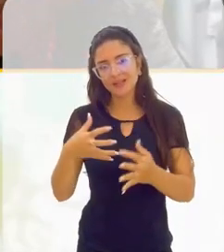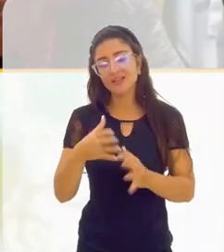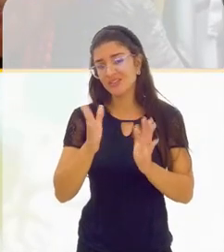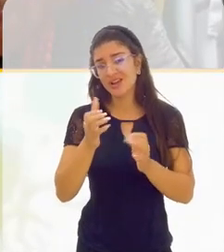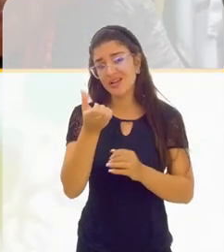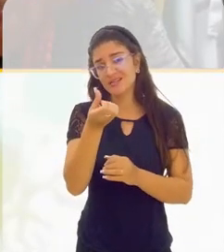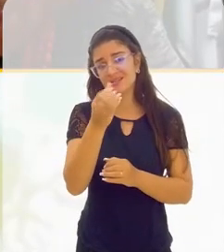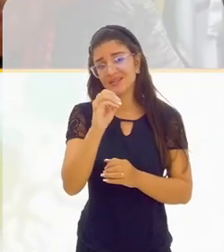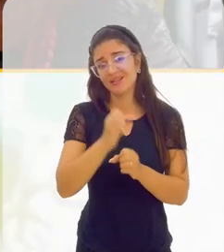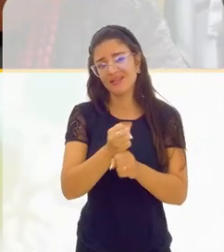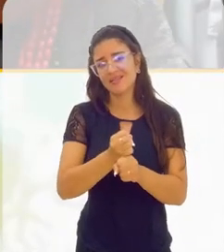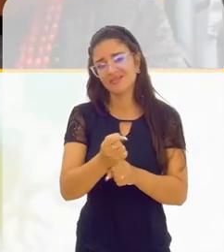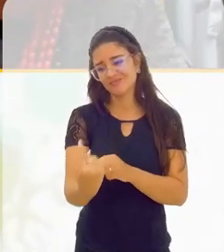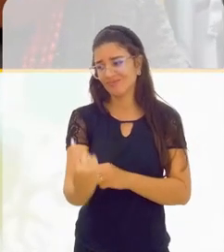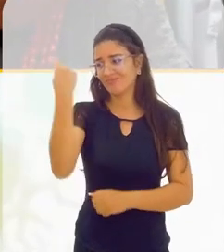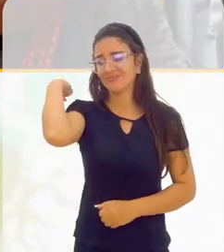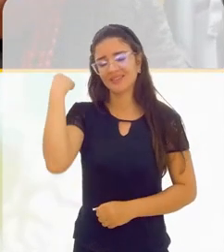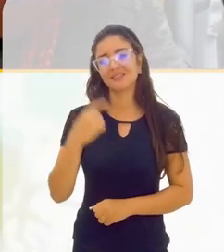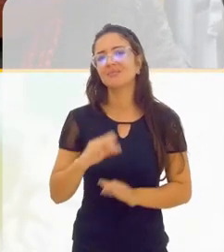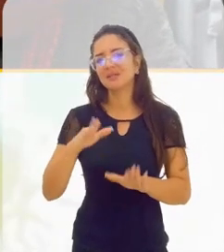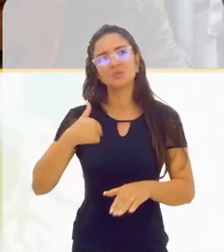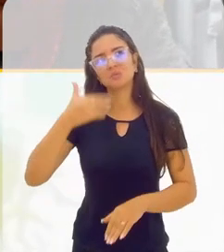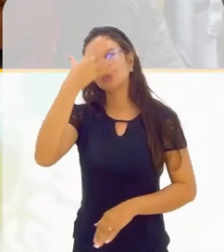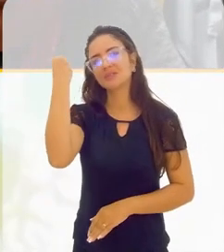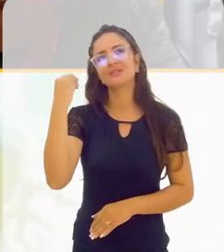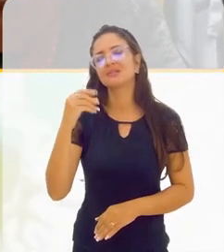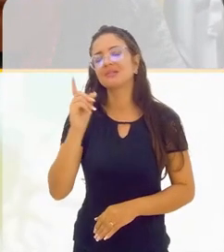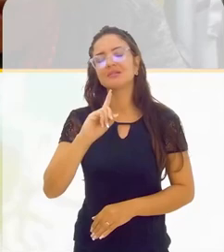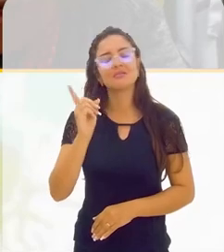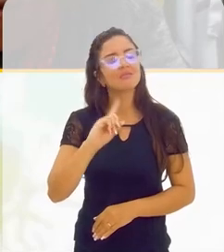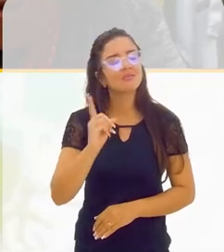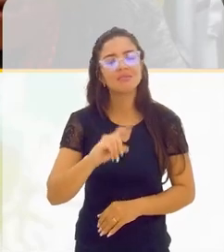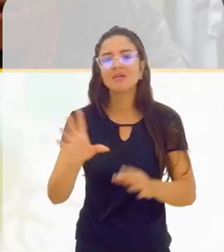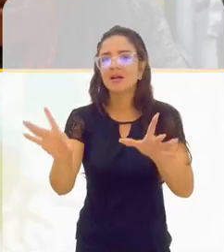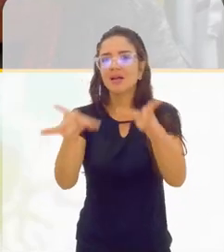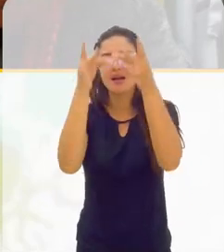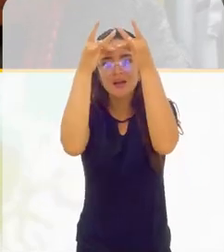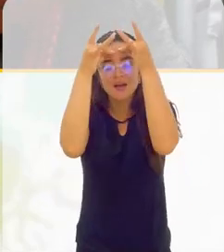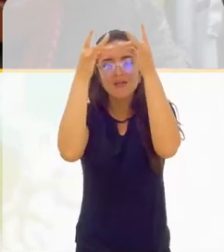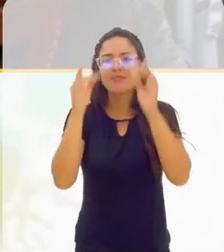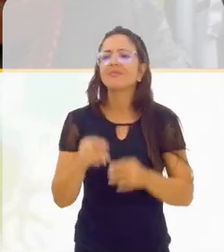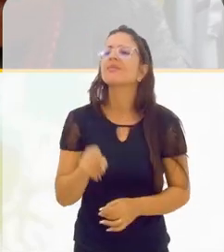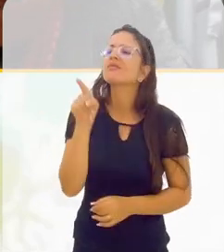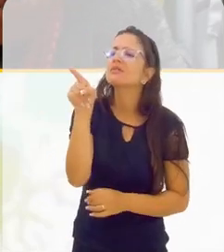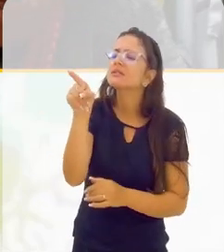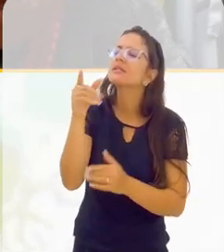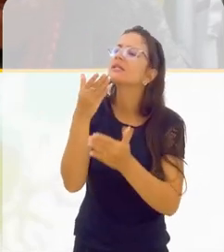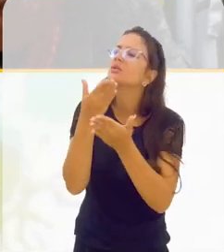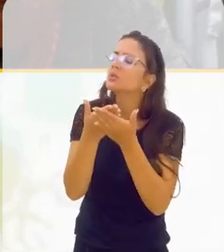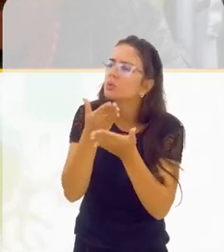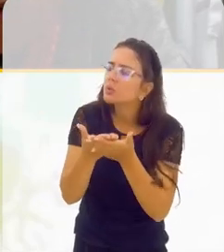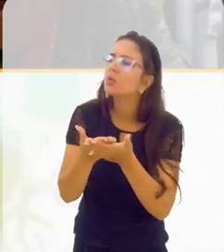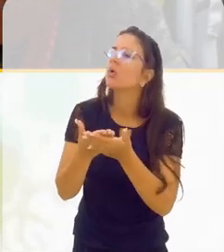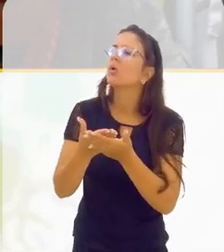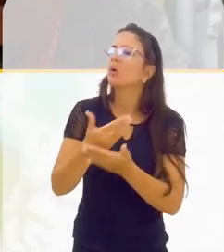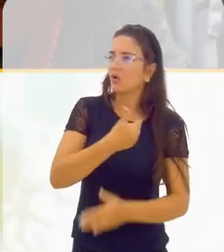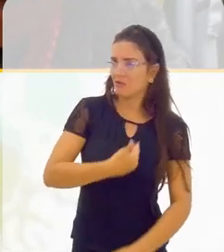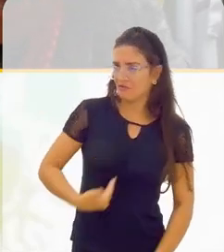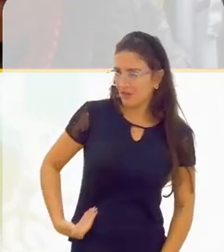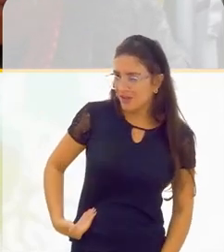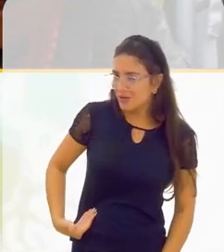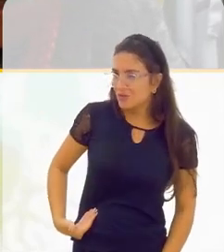que acolhimento que enfim você estudou em escola pública ensino entrou na USP